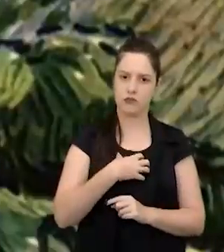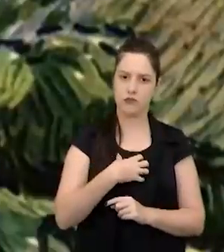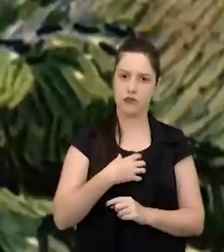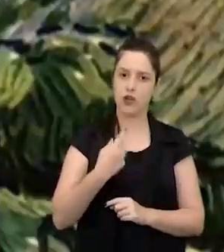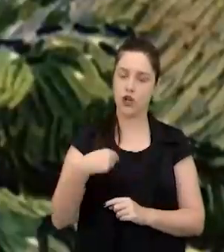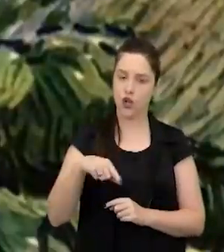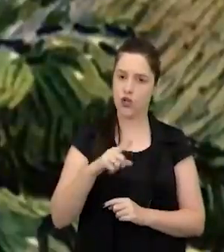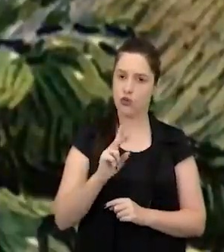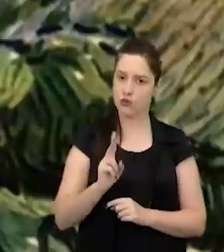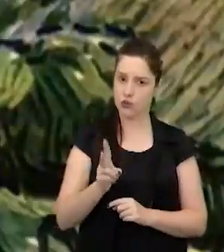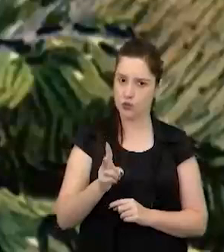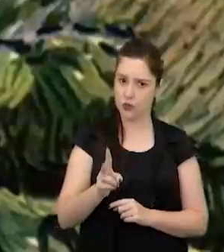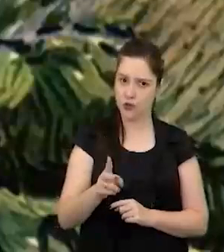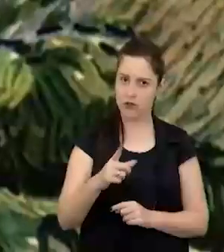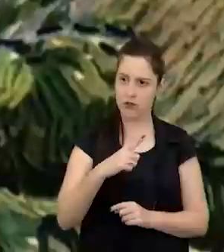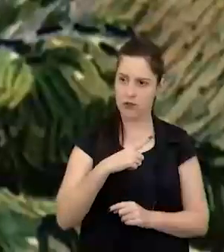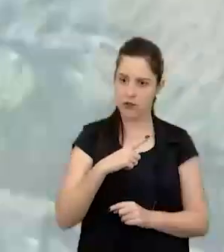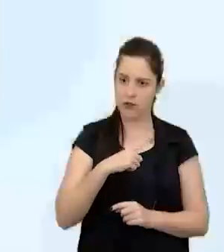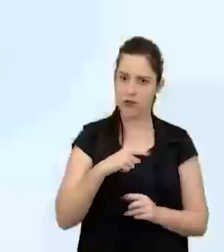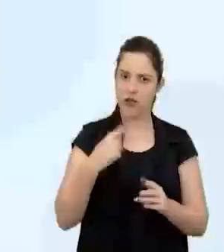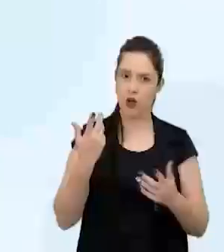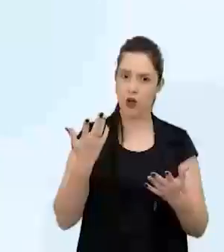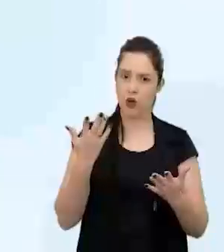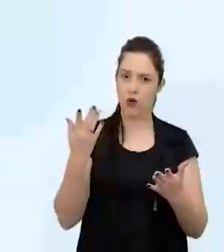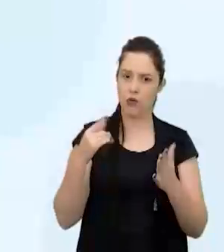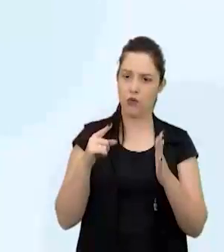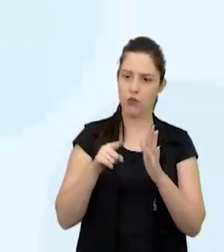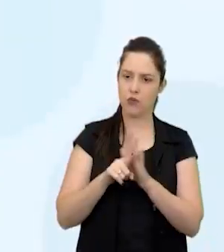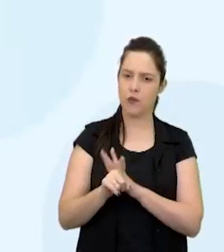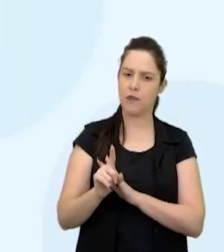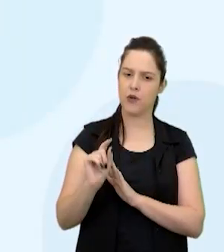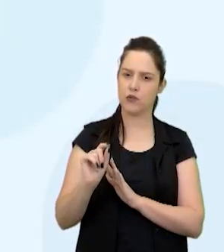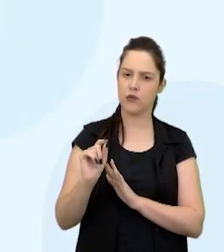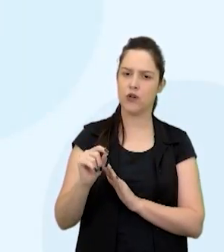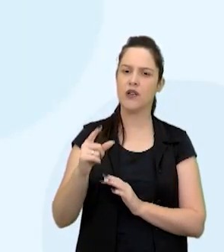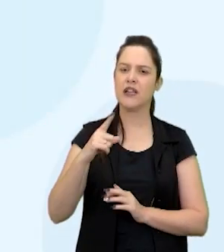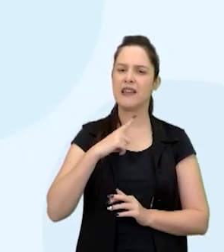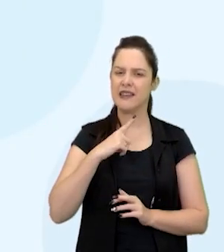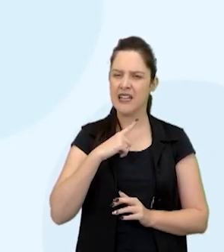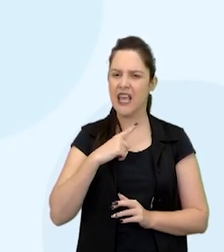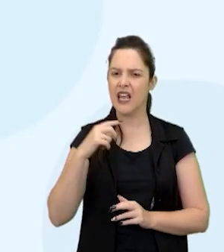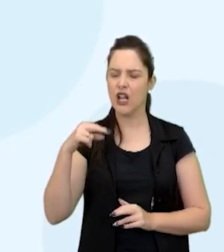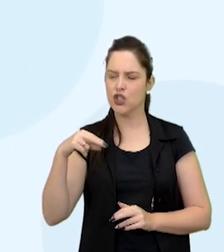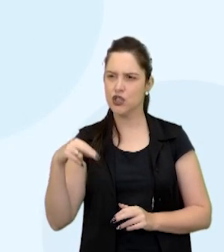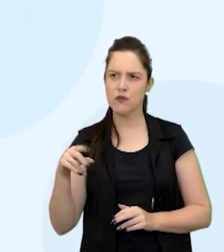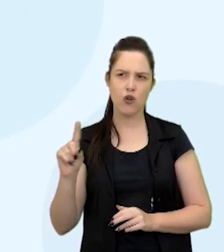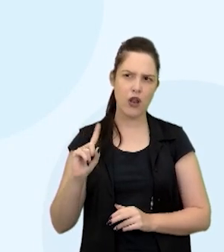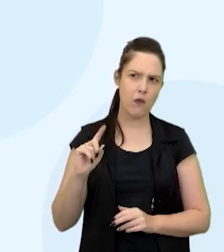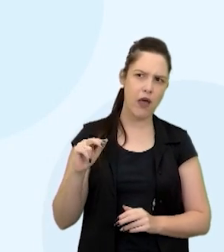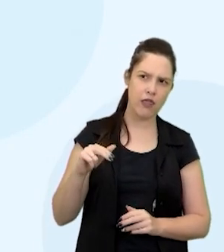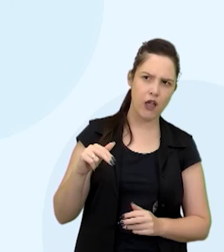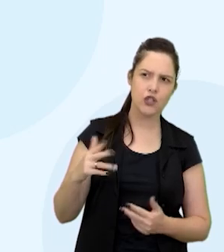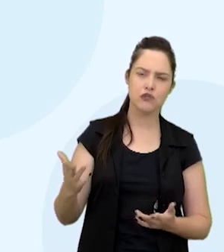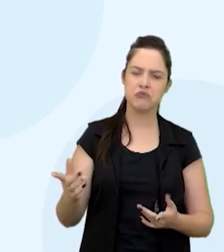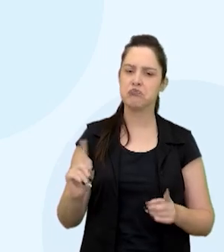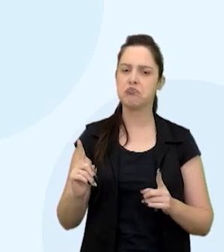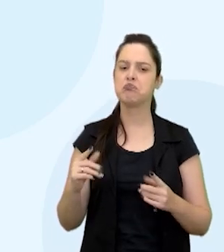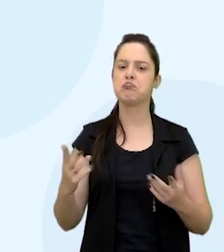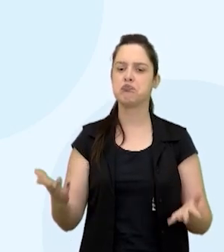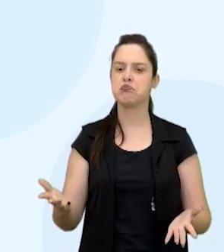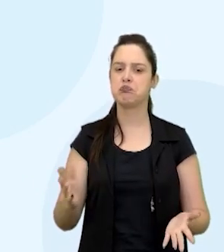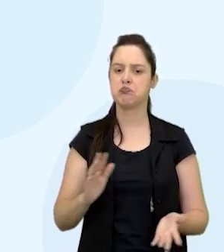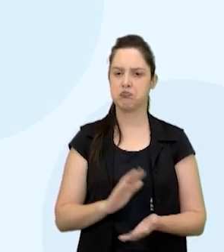Continuando a nossa análise, nós temos aí a segunda pergunta, que é o quê? Tem uma narrativa ou não há narrativa? Ele conta uma história, nem que